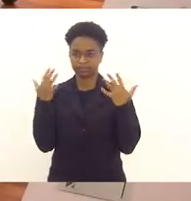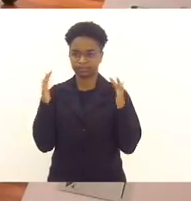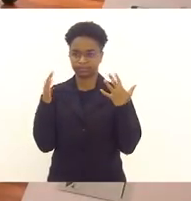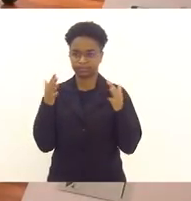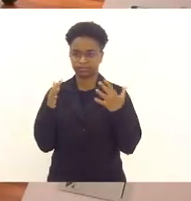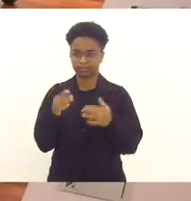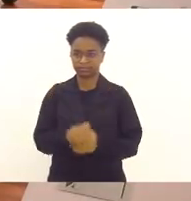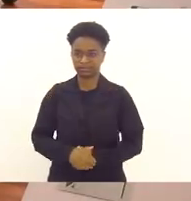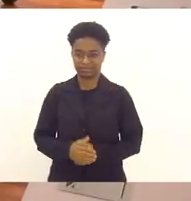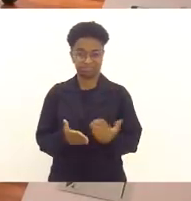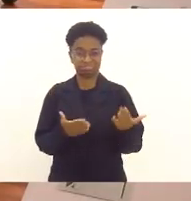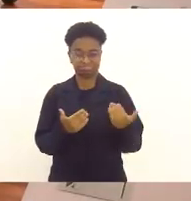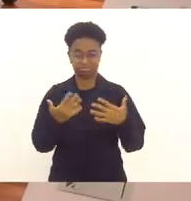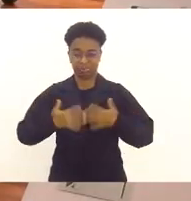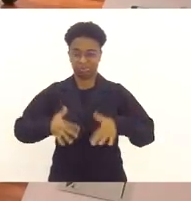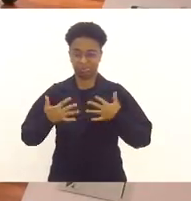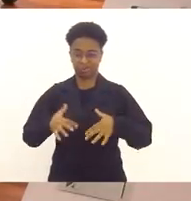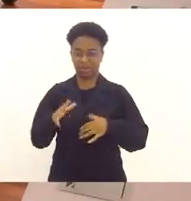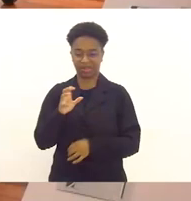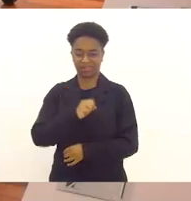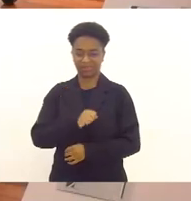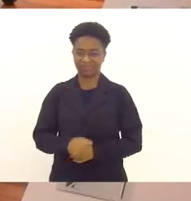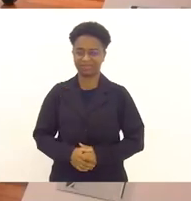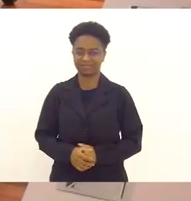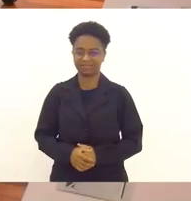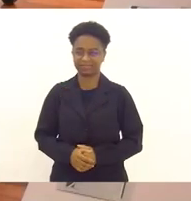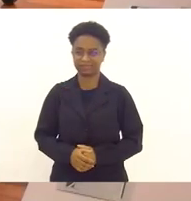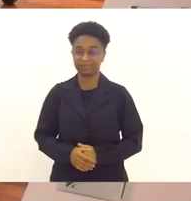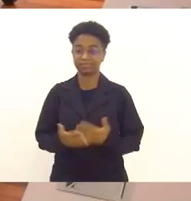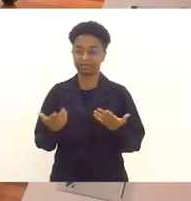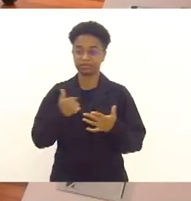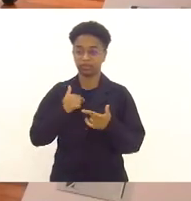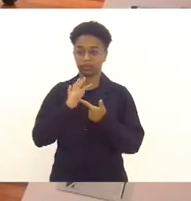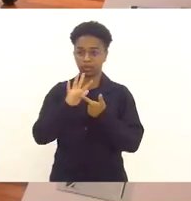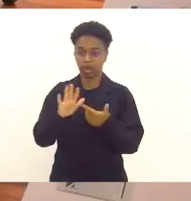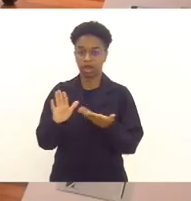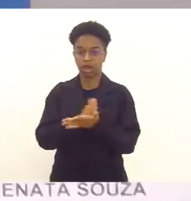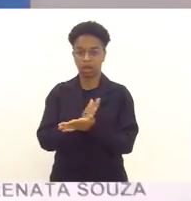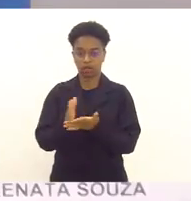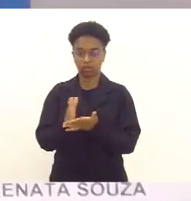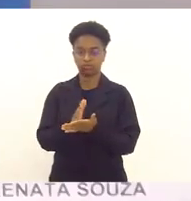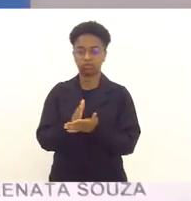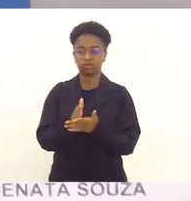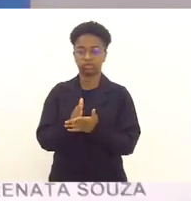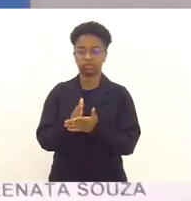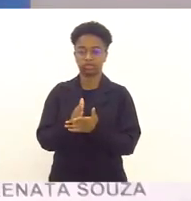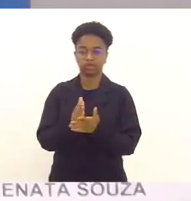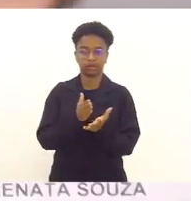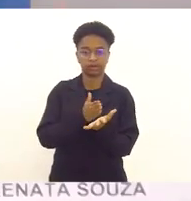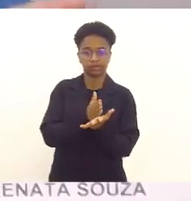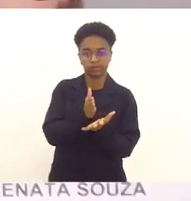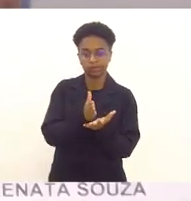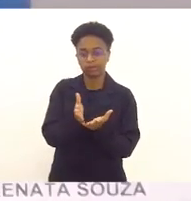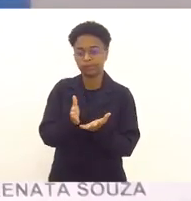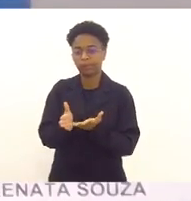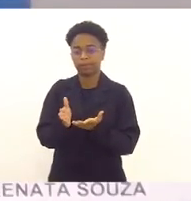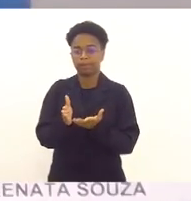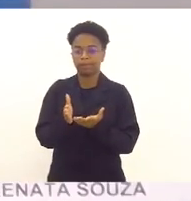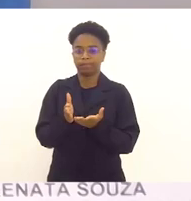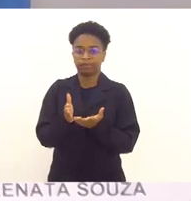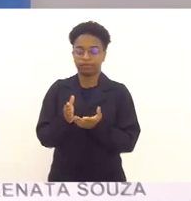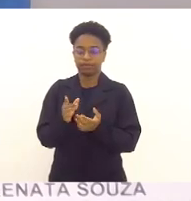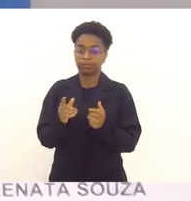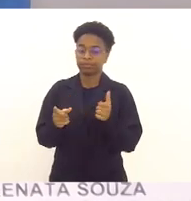e Juventude Adoro então Gente vou apresentar aqui alguns encaminhamentos primeiro deles é que a gente